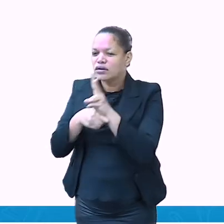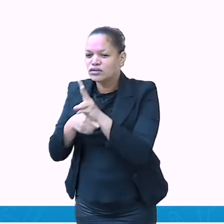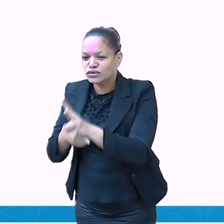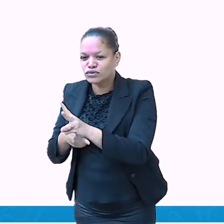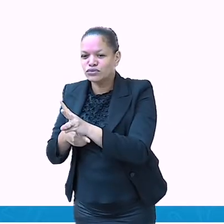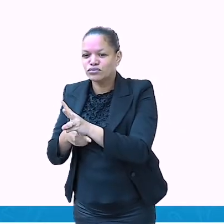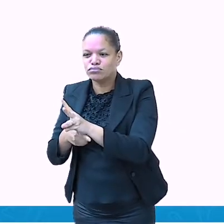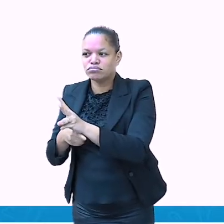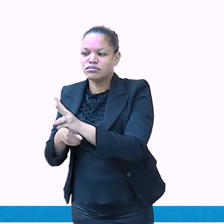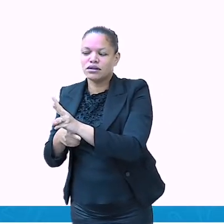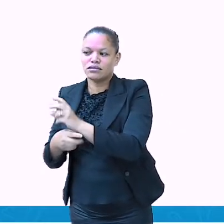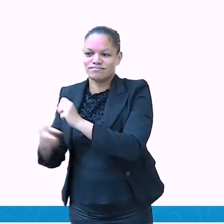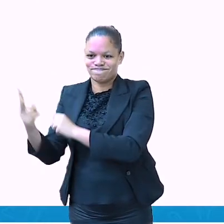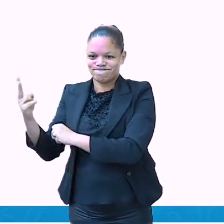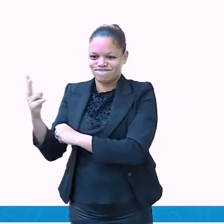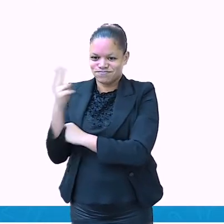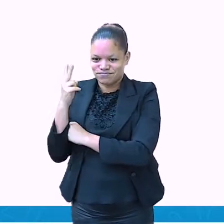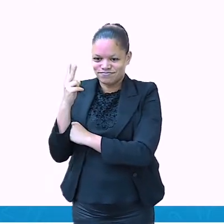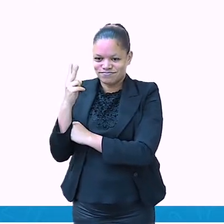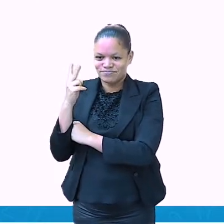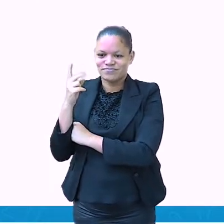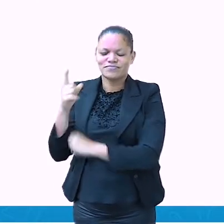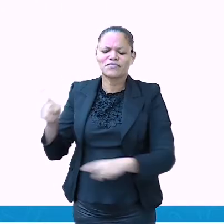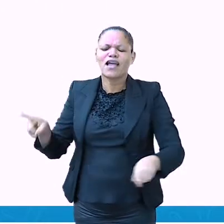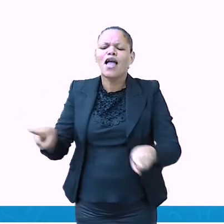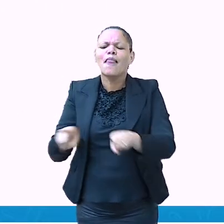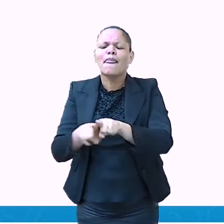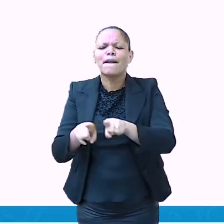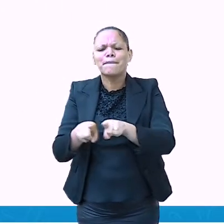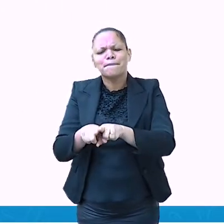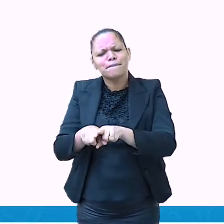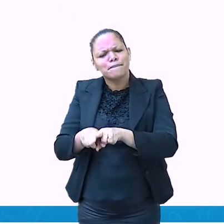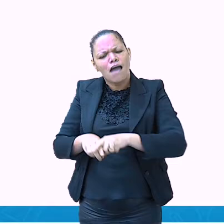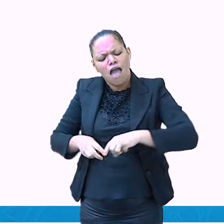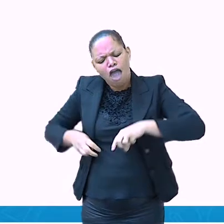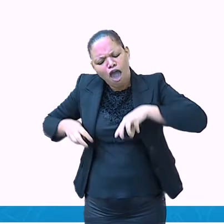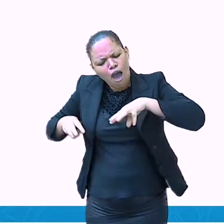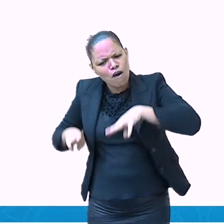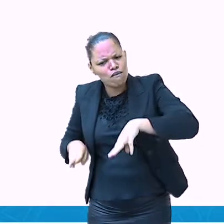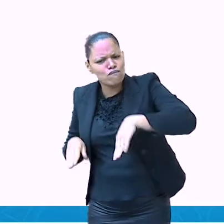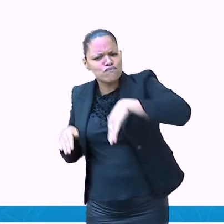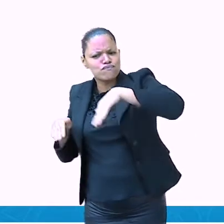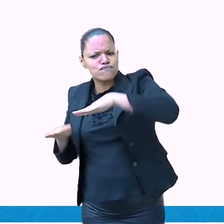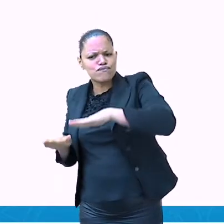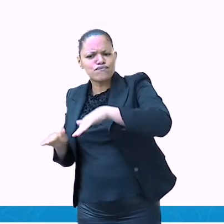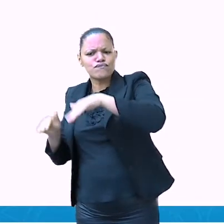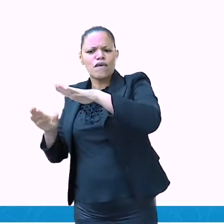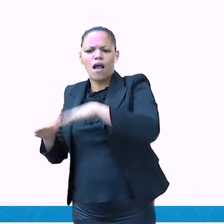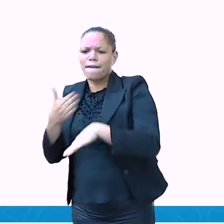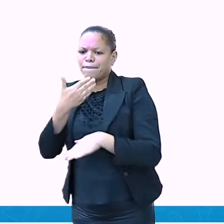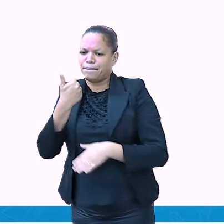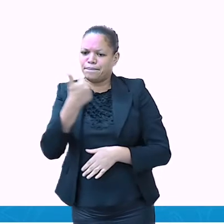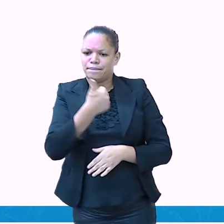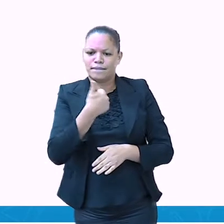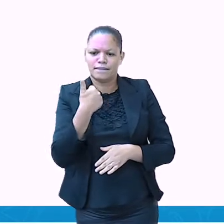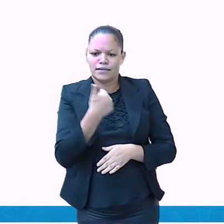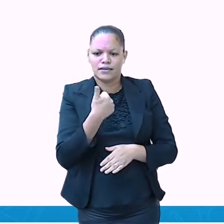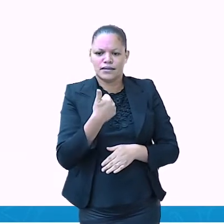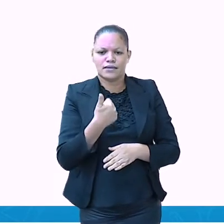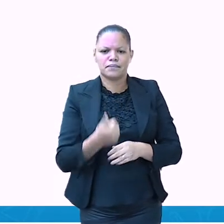né, a percepção e também na hora da caçada para o seu sustento.